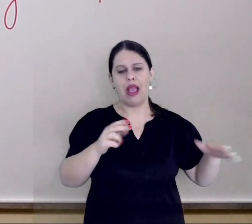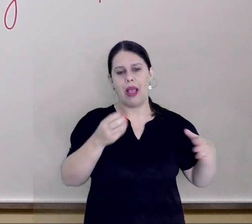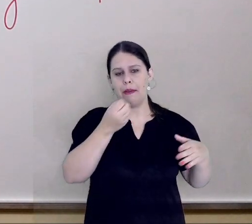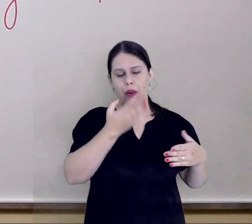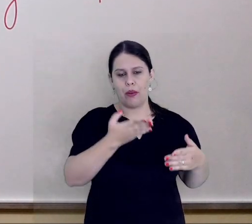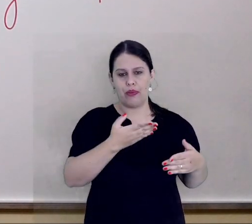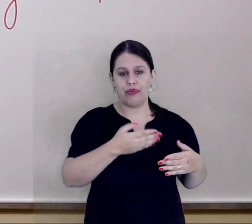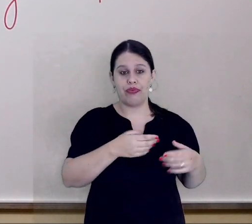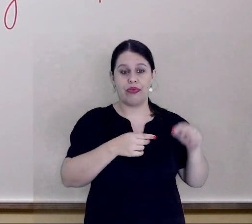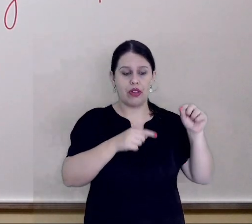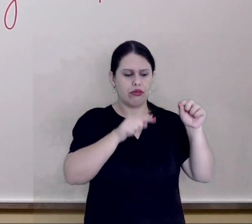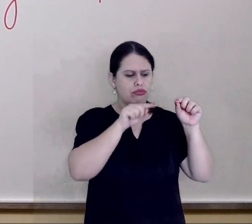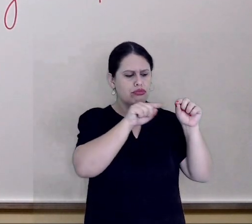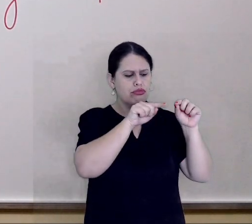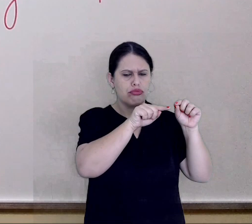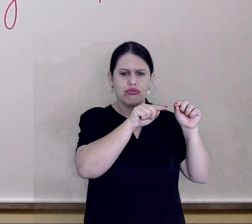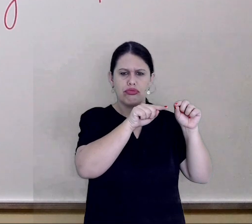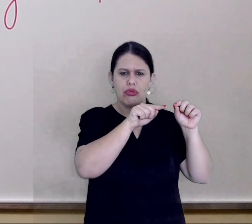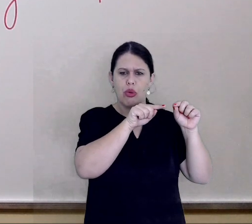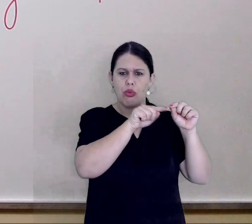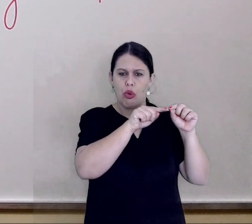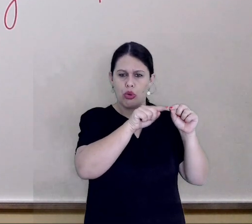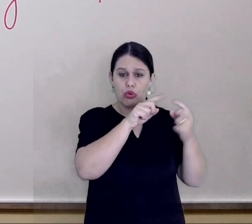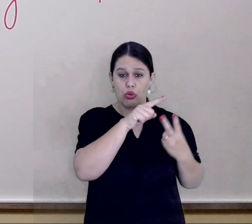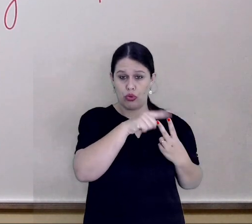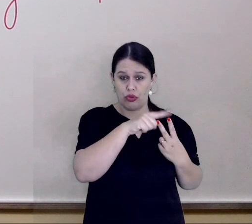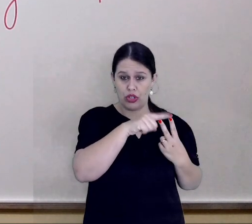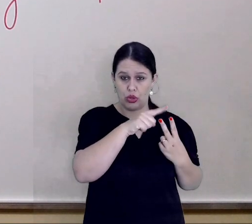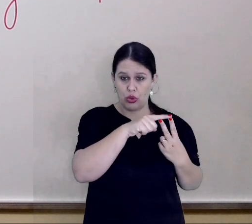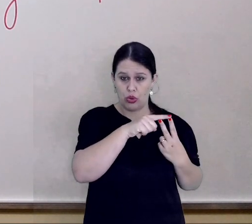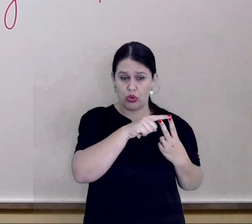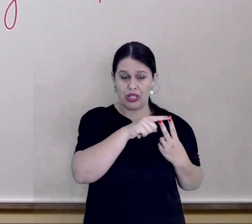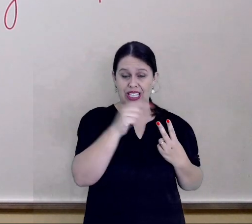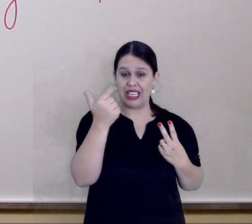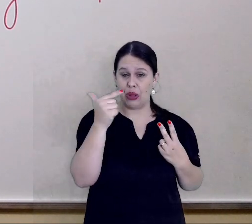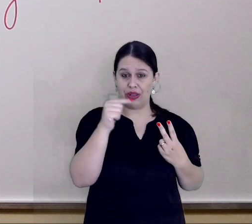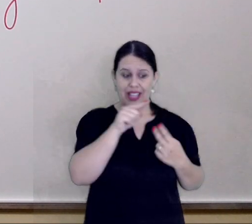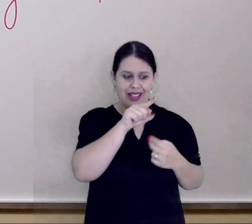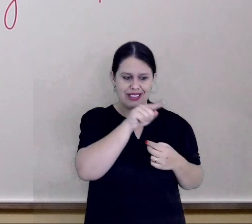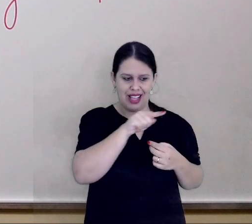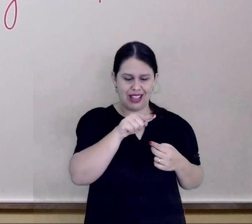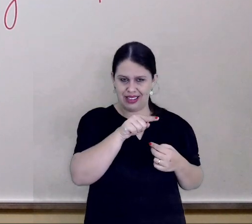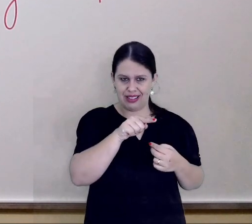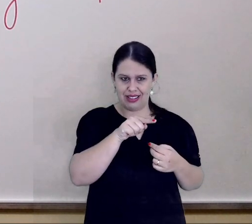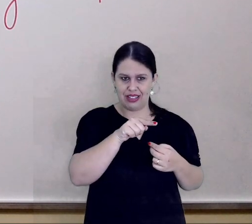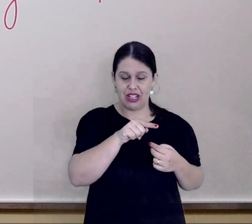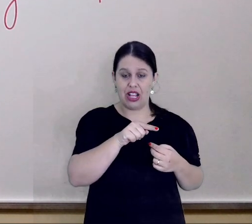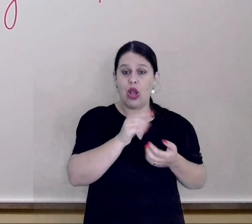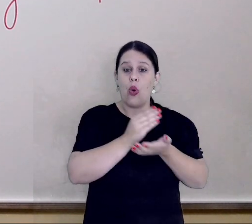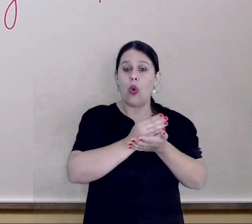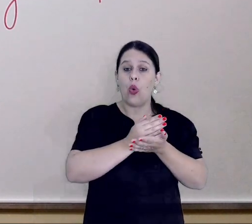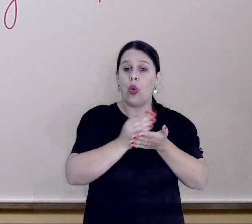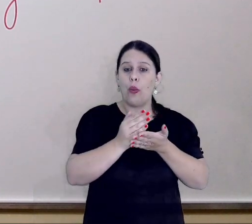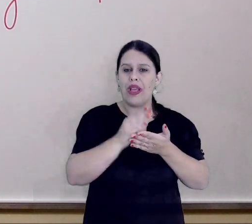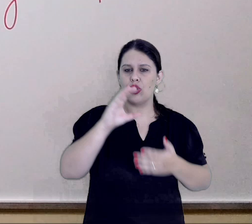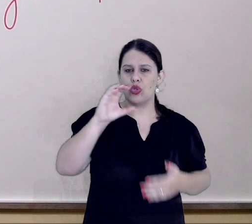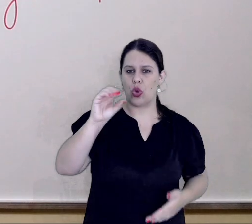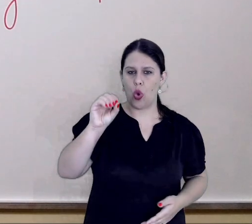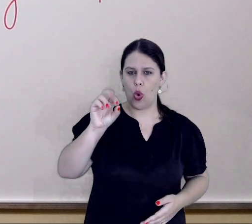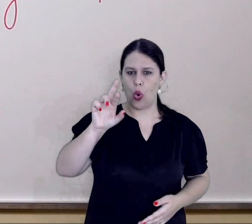definir o nome desse pontinho do vetor que se inicia sem setinha é a